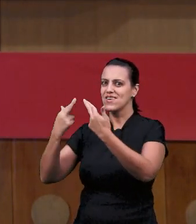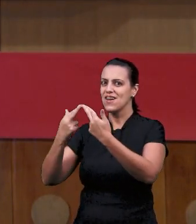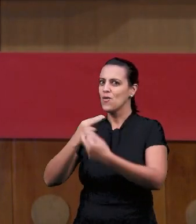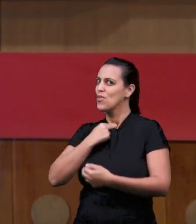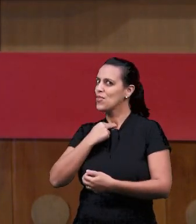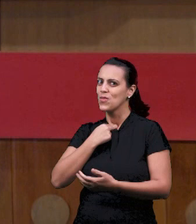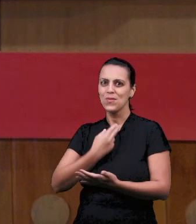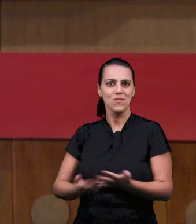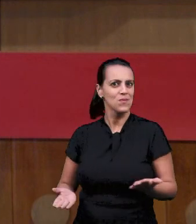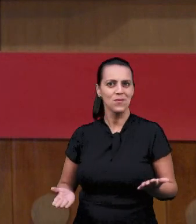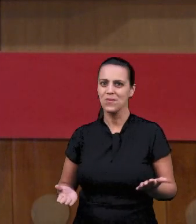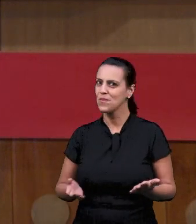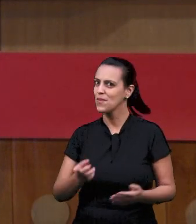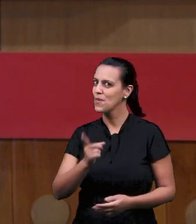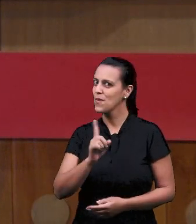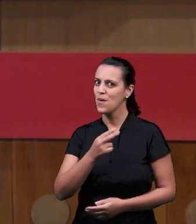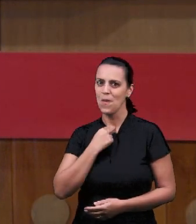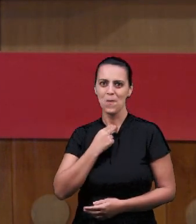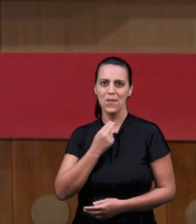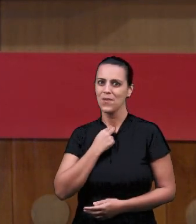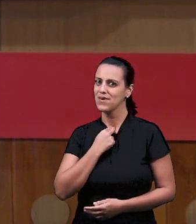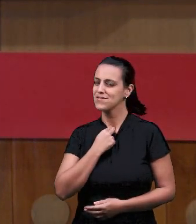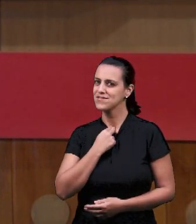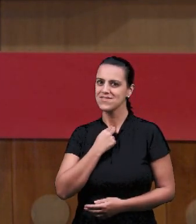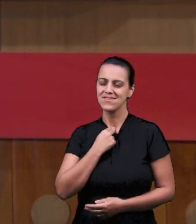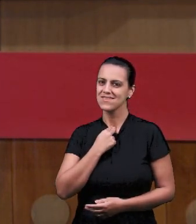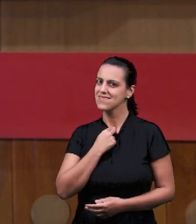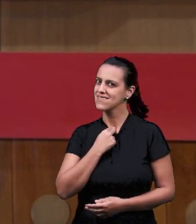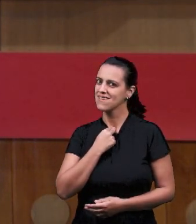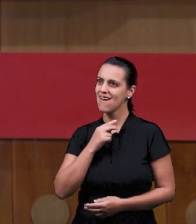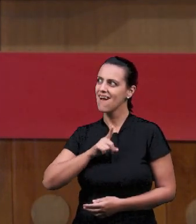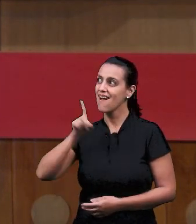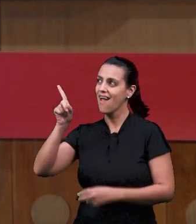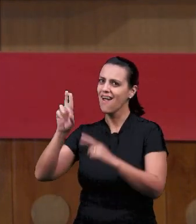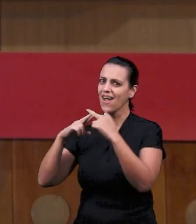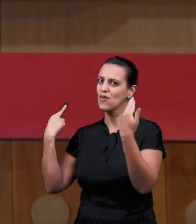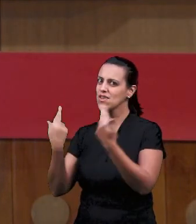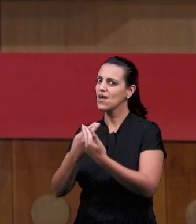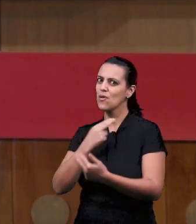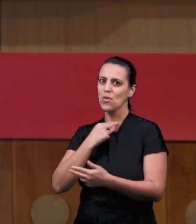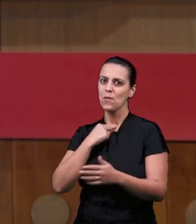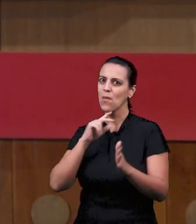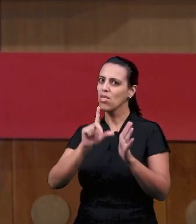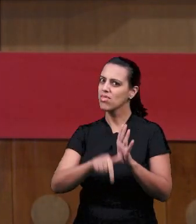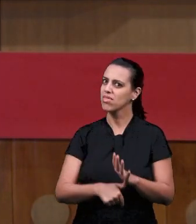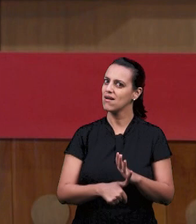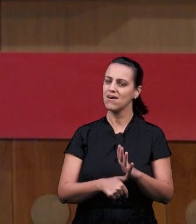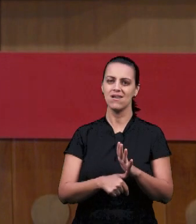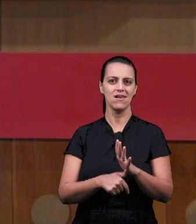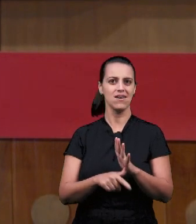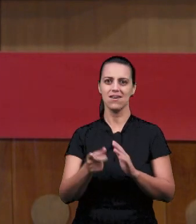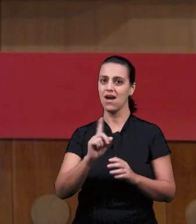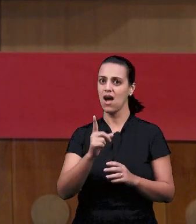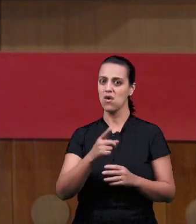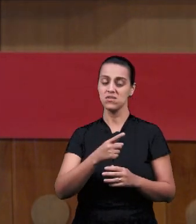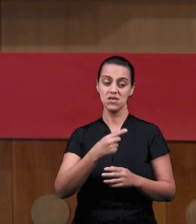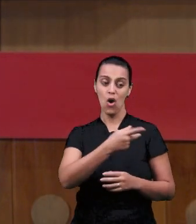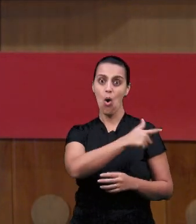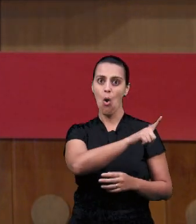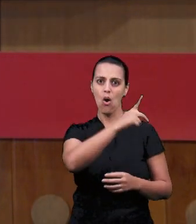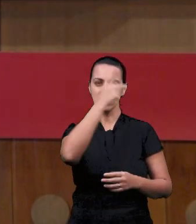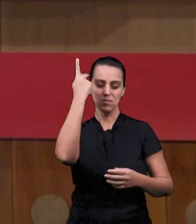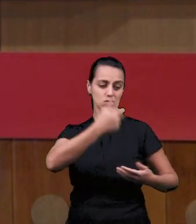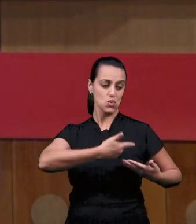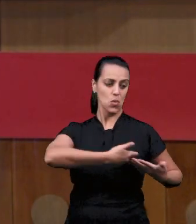perder. Essa reunião nós não podemos nos atrasar. Se apareceu um convite, apareceu uma